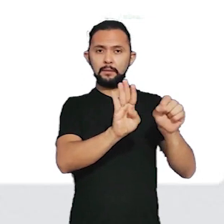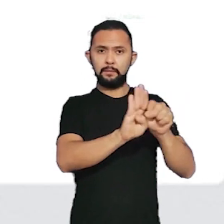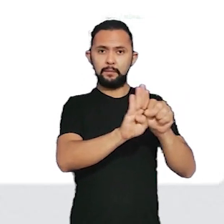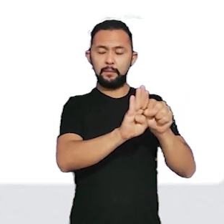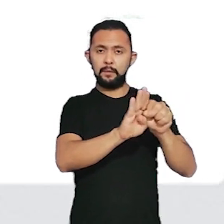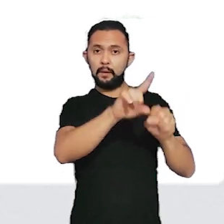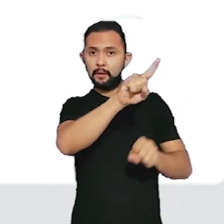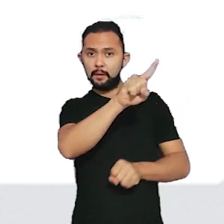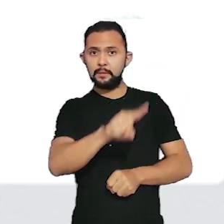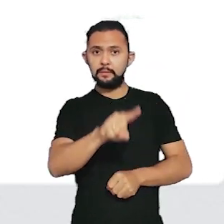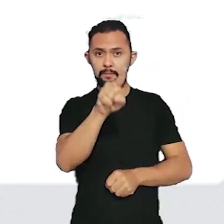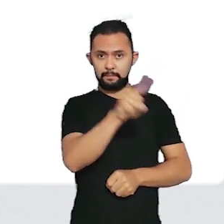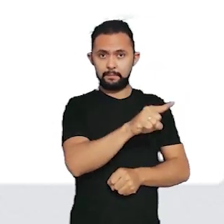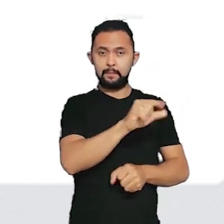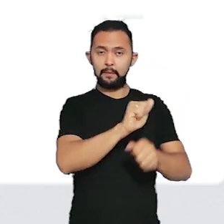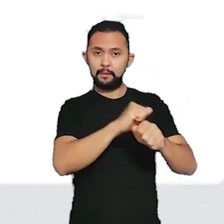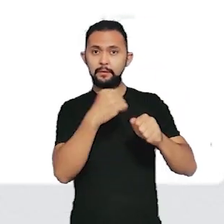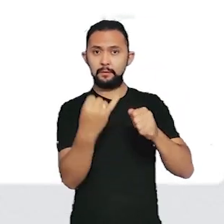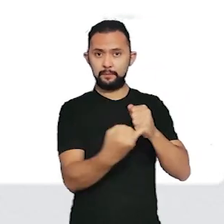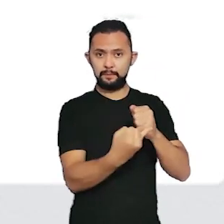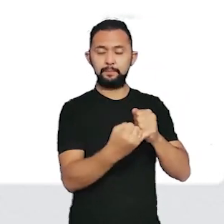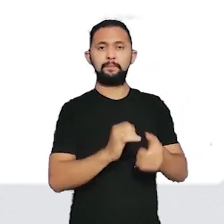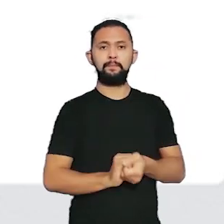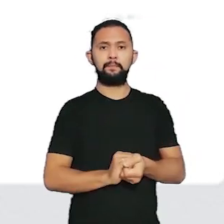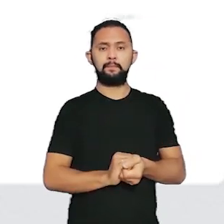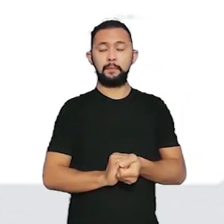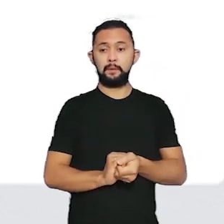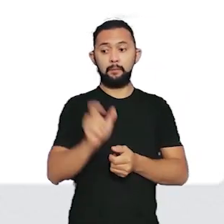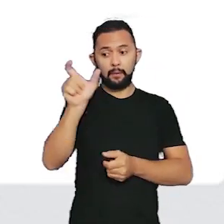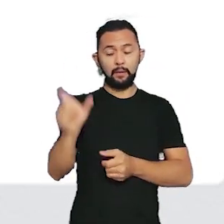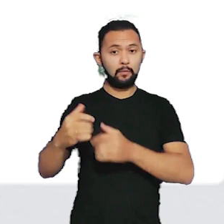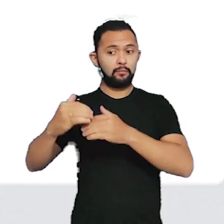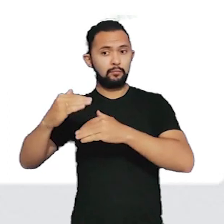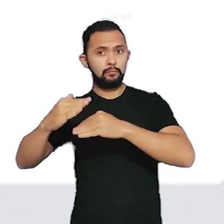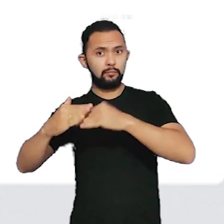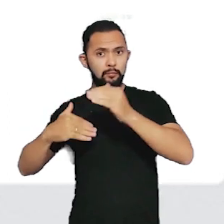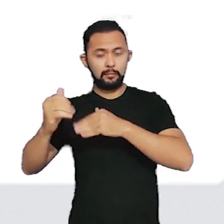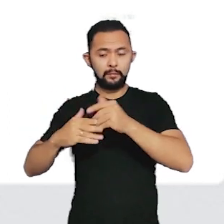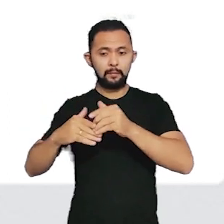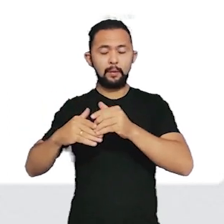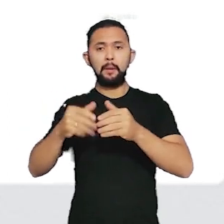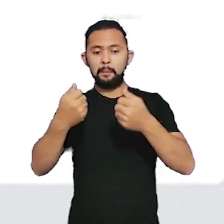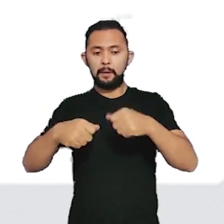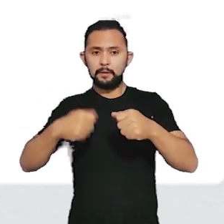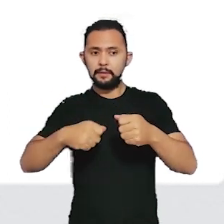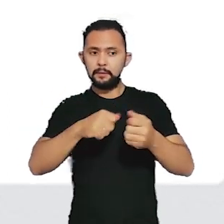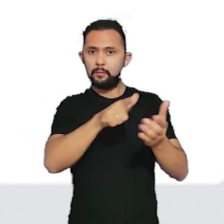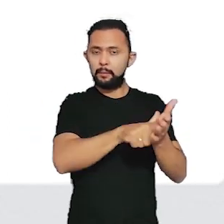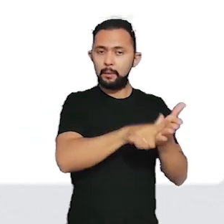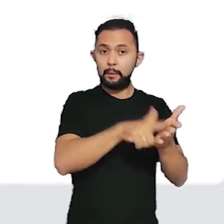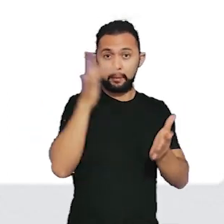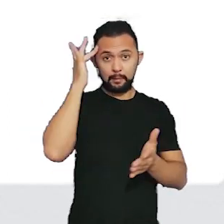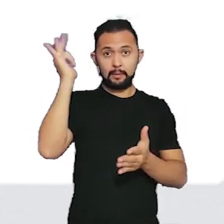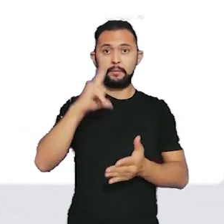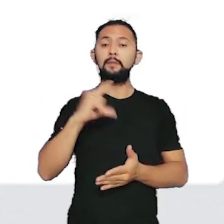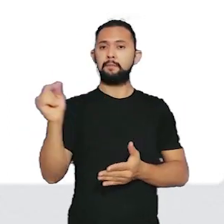tá? Uma adjetiva restritiva. Então, o funcionário que precisa da declaração para amanhã está saindo. Então,